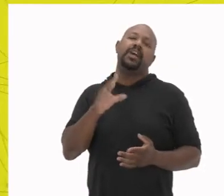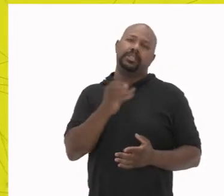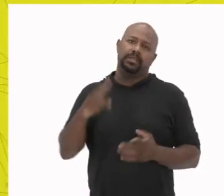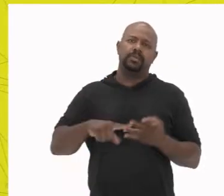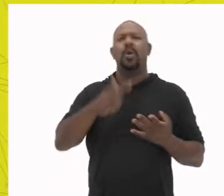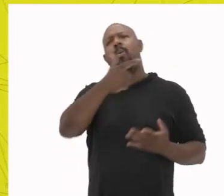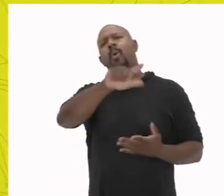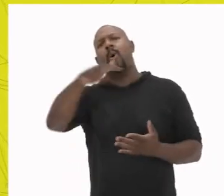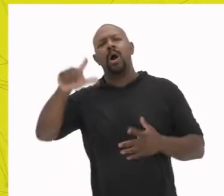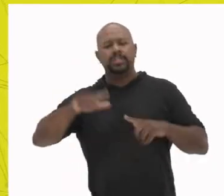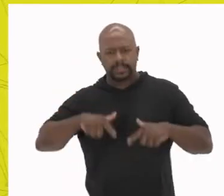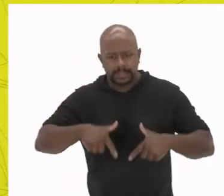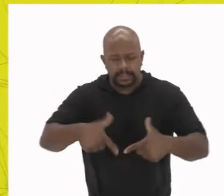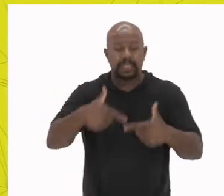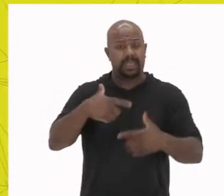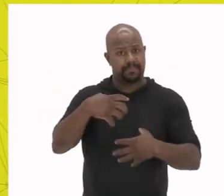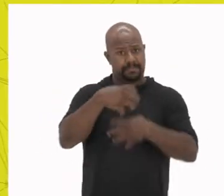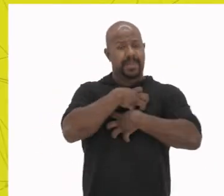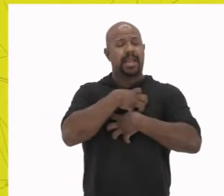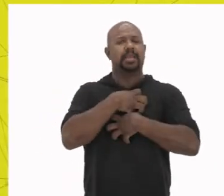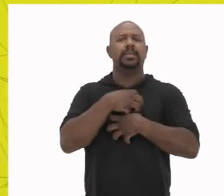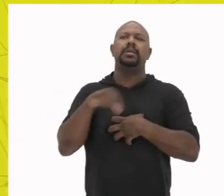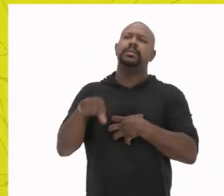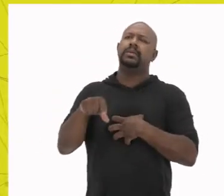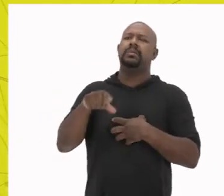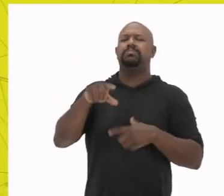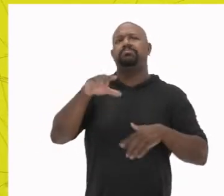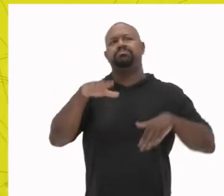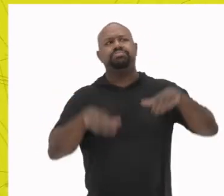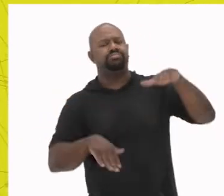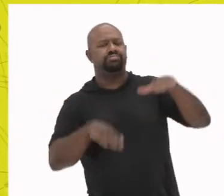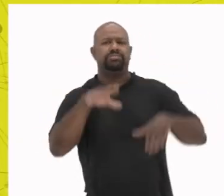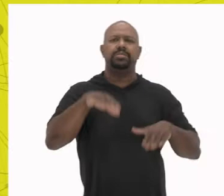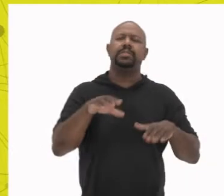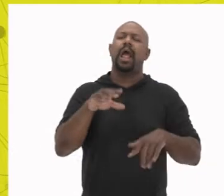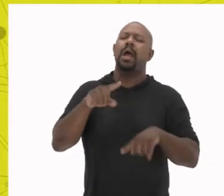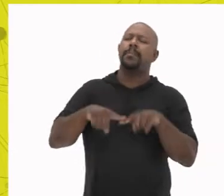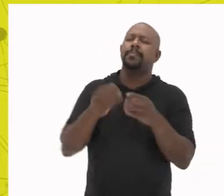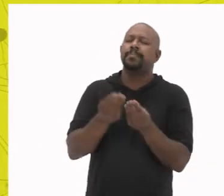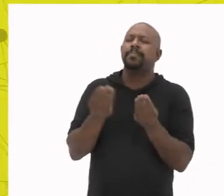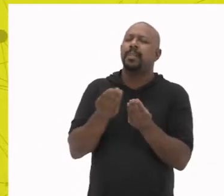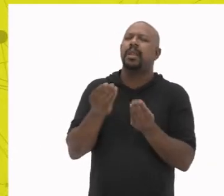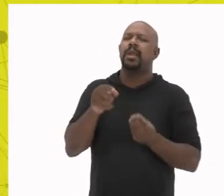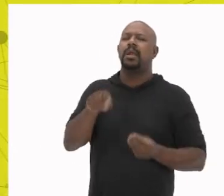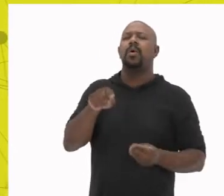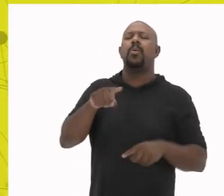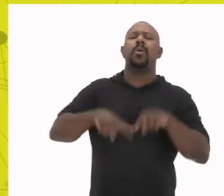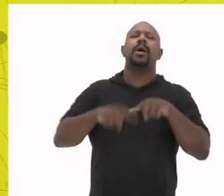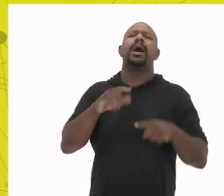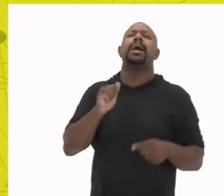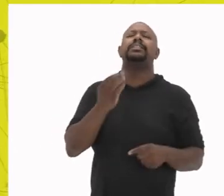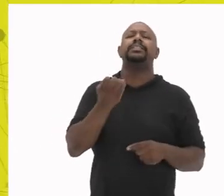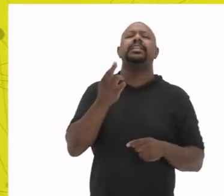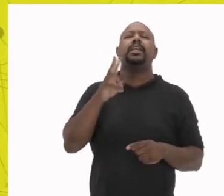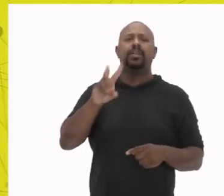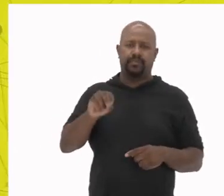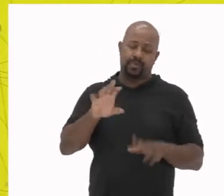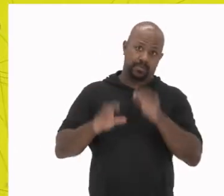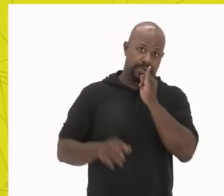Porém, existem outros conjuntos de ações indiretas que impactam de forma variada na preservação da sua coleção ou